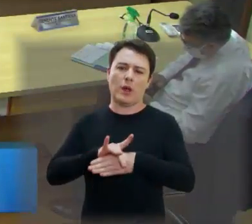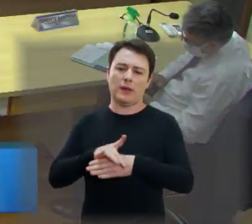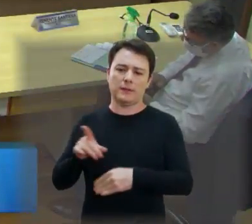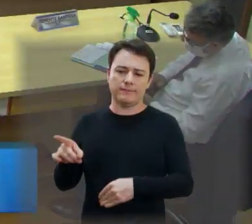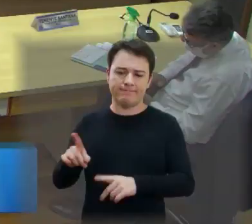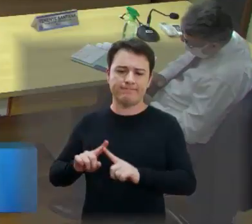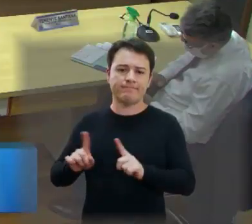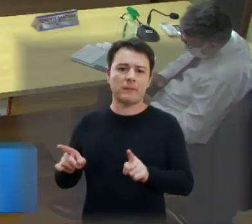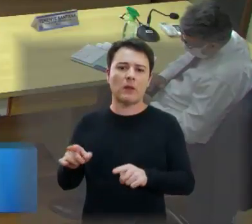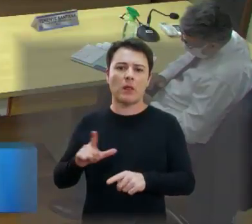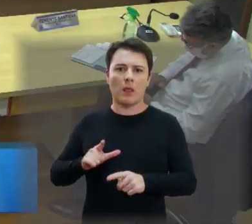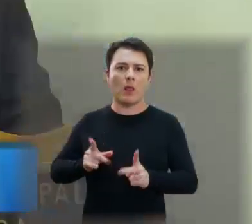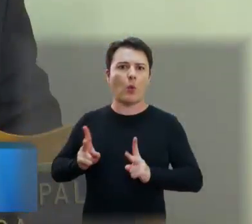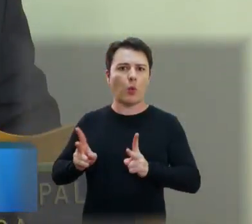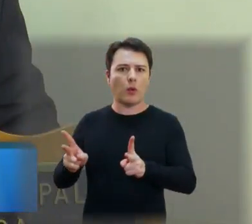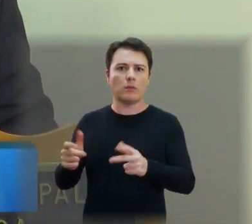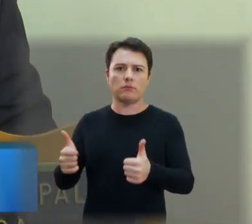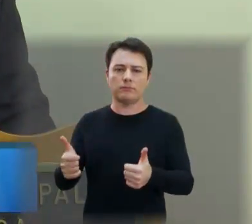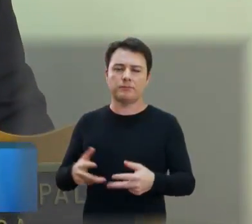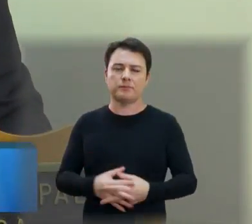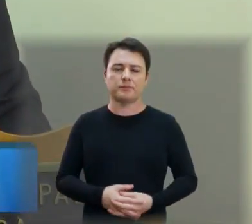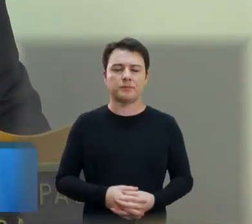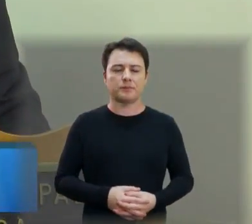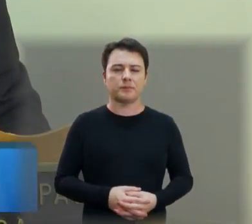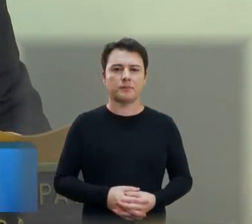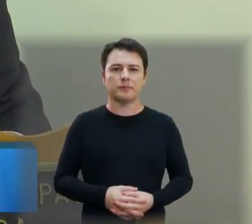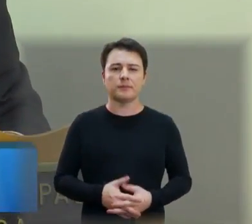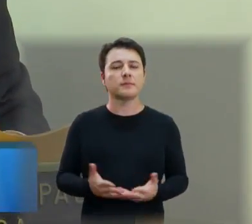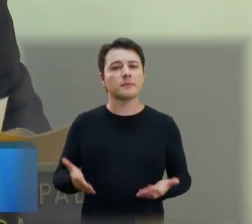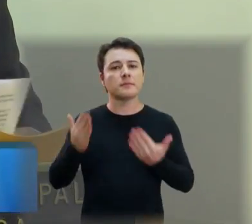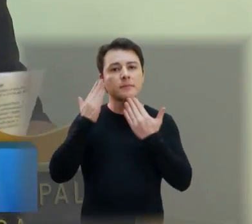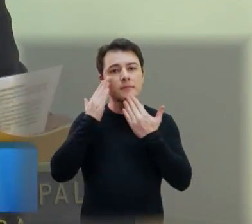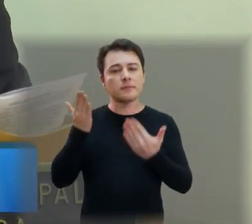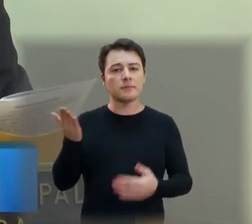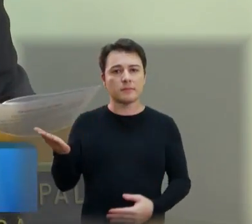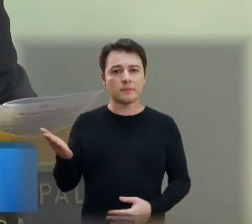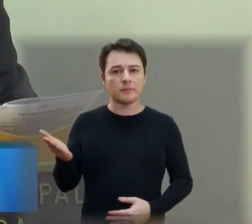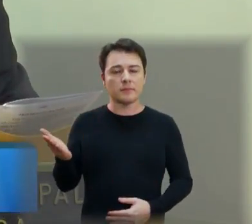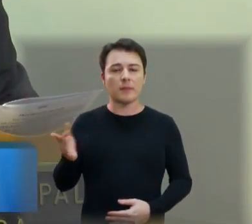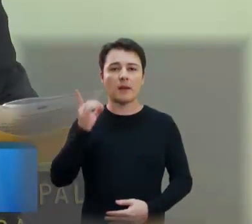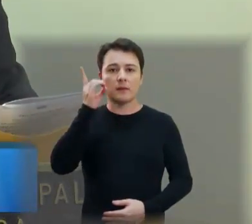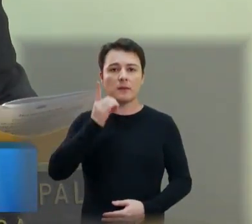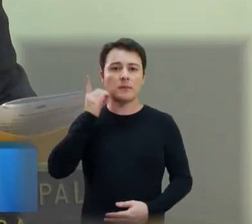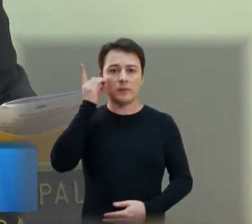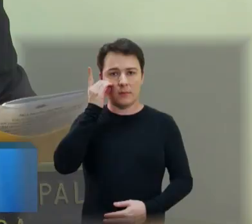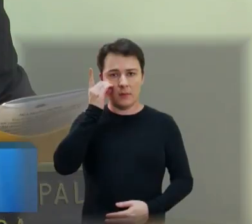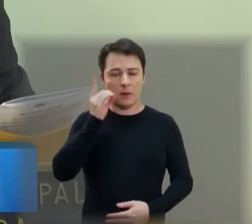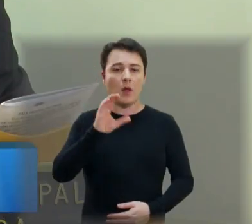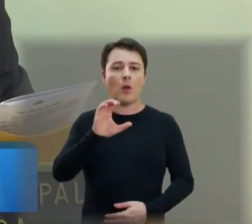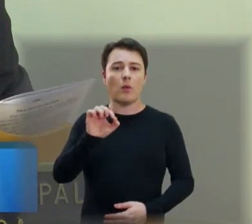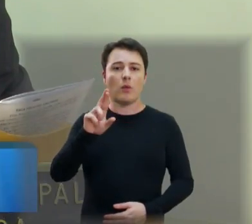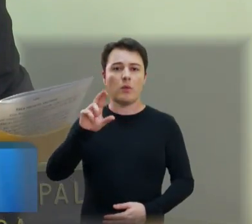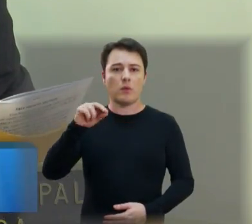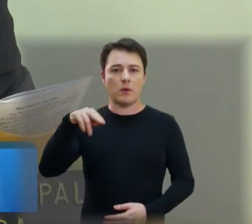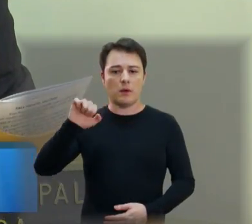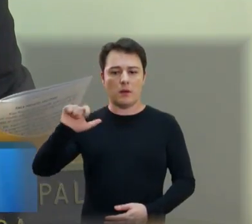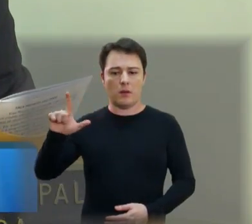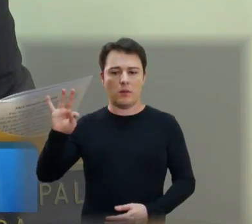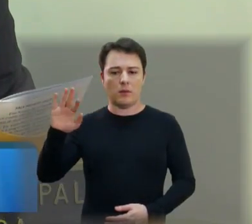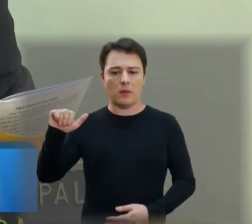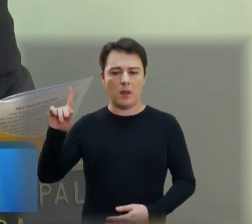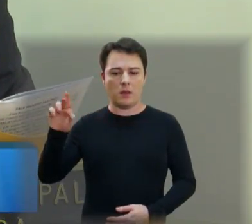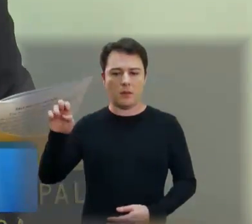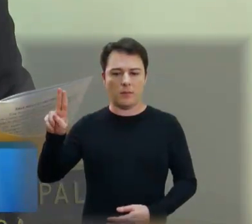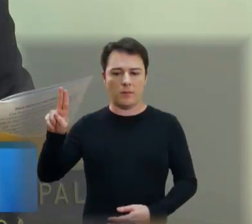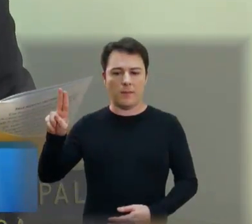pessoal continua lá. Parabéns aí. Graças. Então, agradecer o deputado federal, Coronel Tadeu, né, que